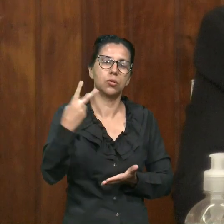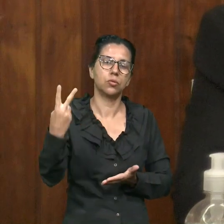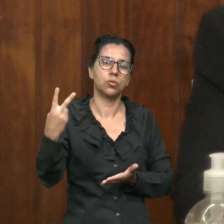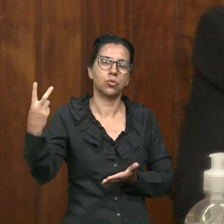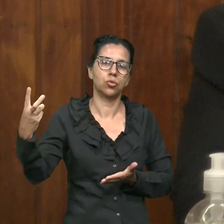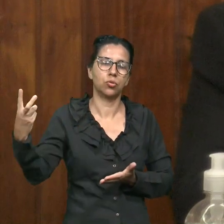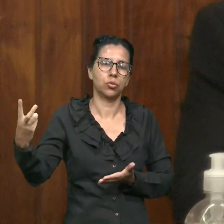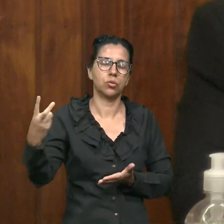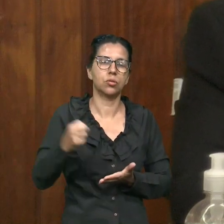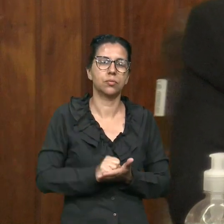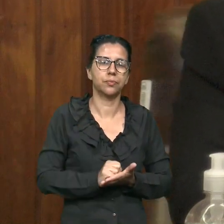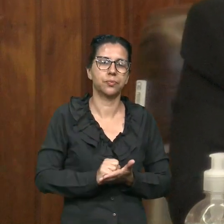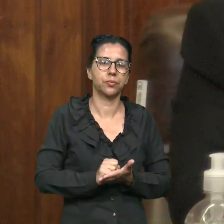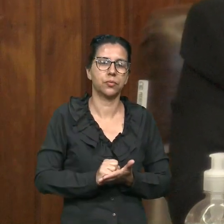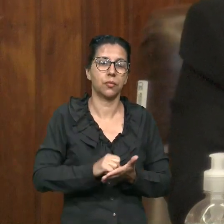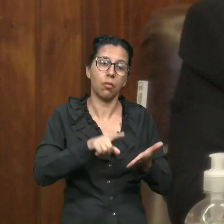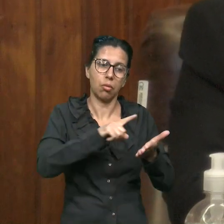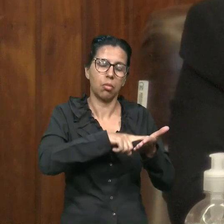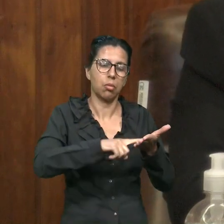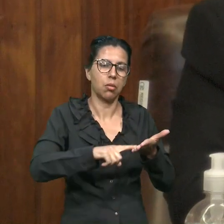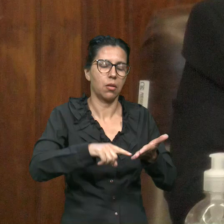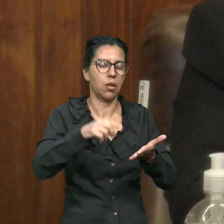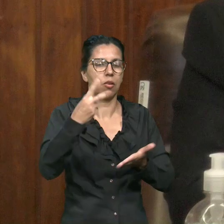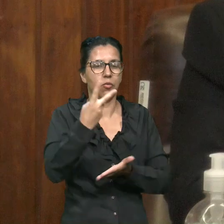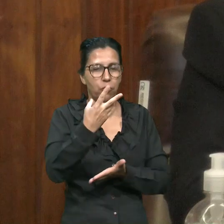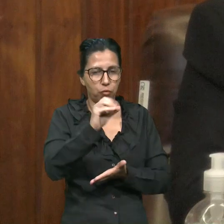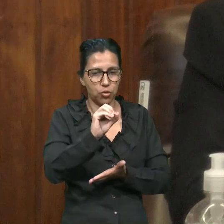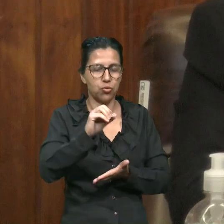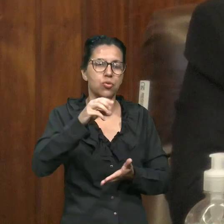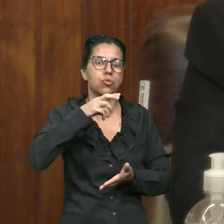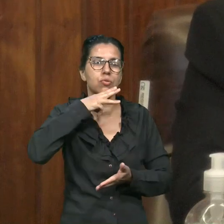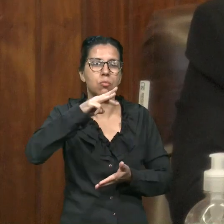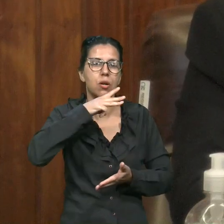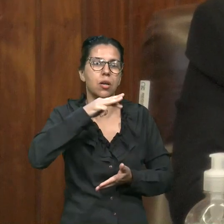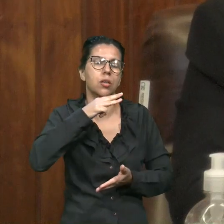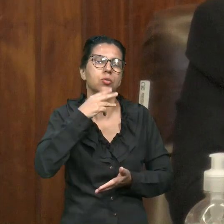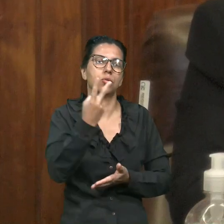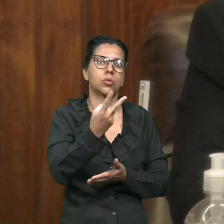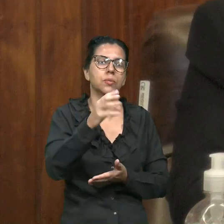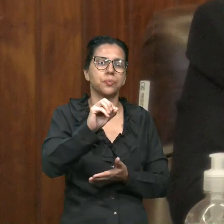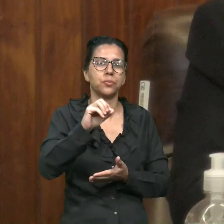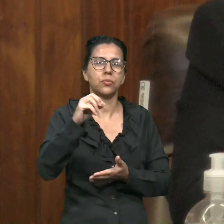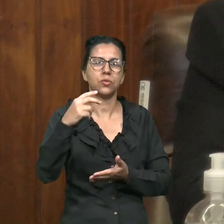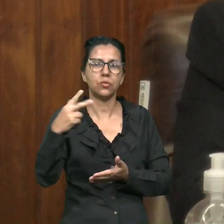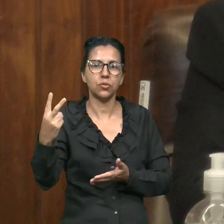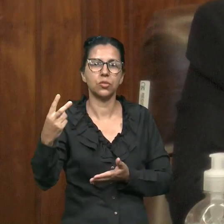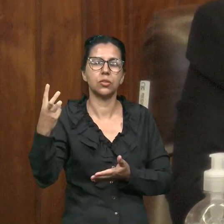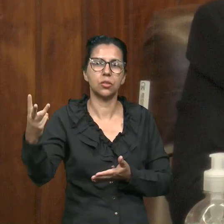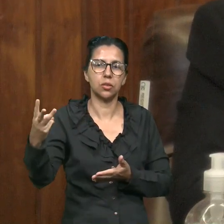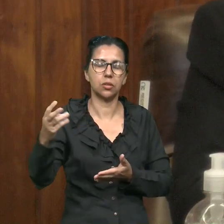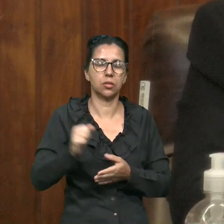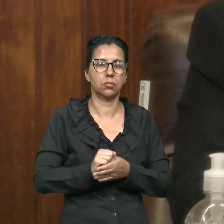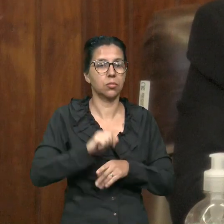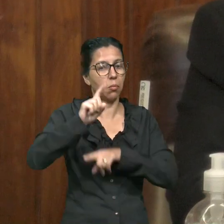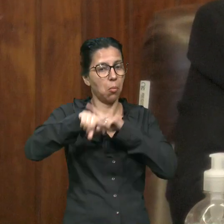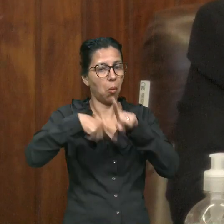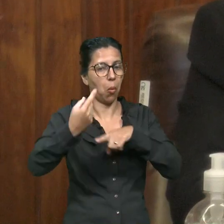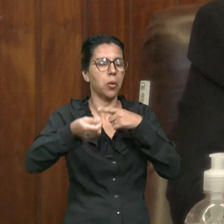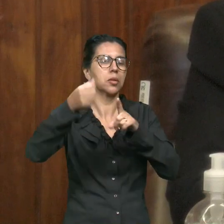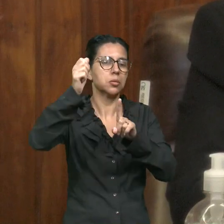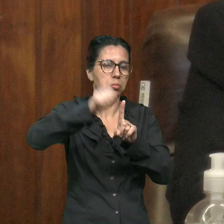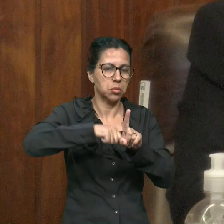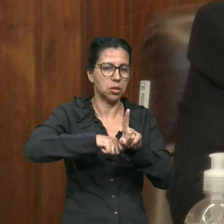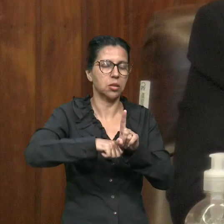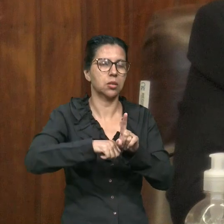022/2022, assinado digitalmente em 20 de março de 2023, portanto, 2 meses após a assinatura do contrato,